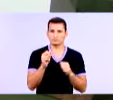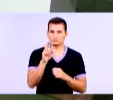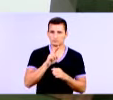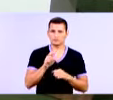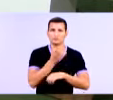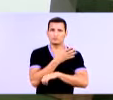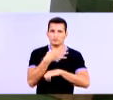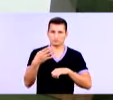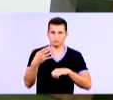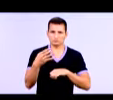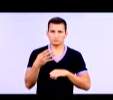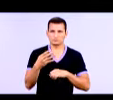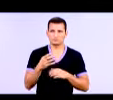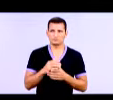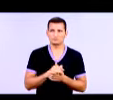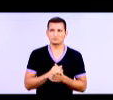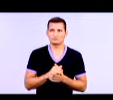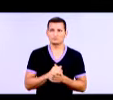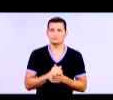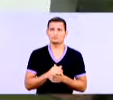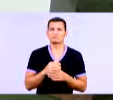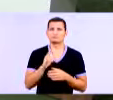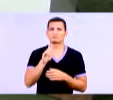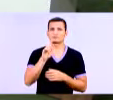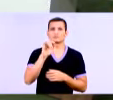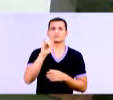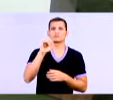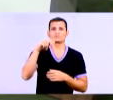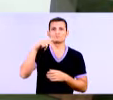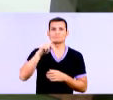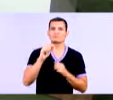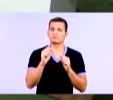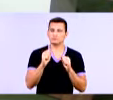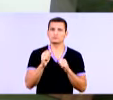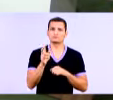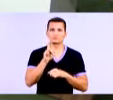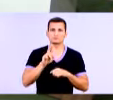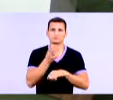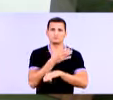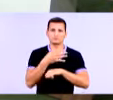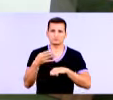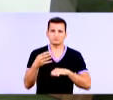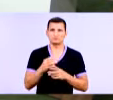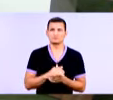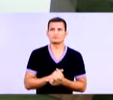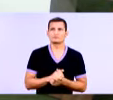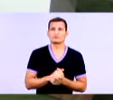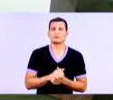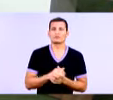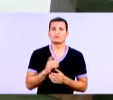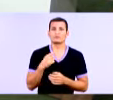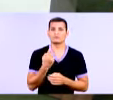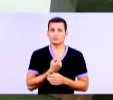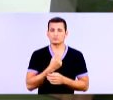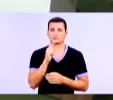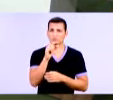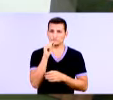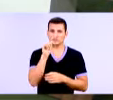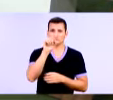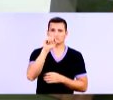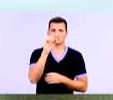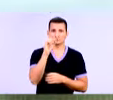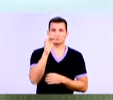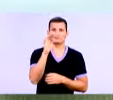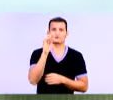né? Então, efetivamente, para utilizar o GIMP pode. Olha só, pessoal, isso é importante. Os softwares que nós escolhemos nessa disciplina são softwares